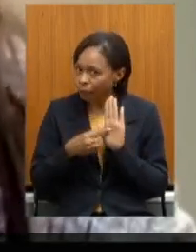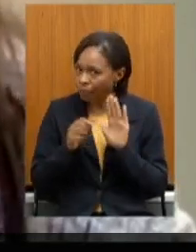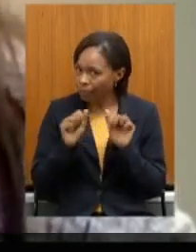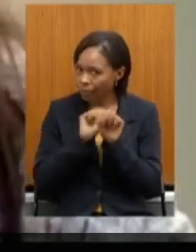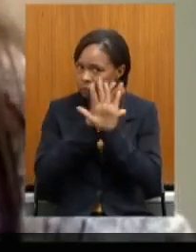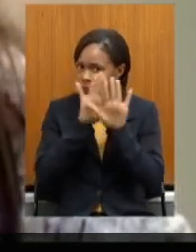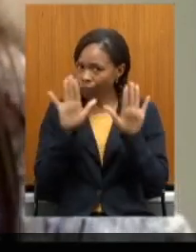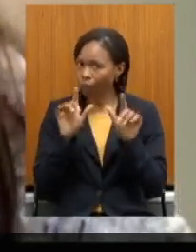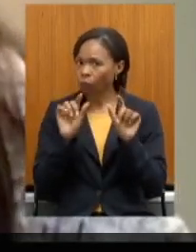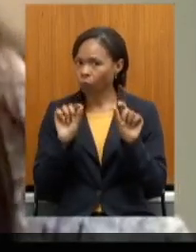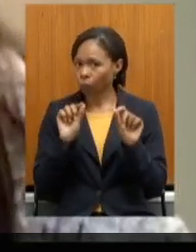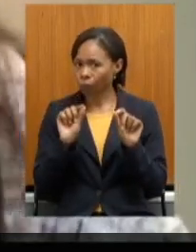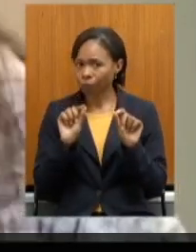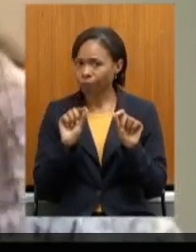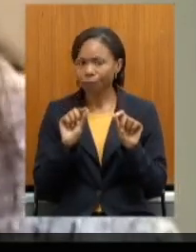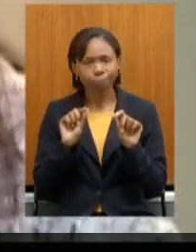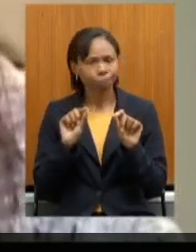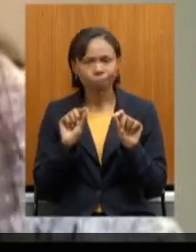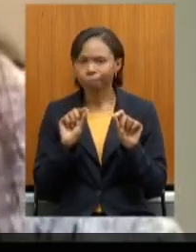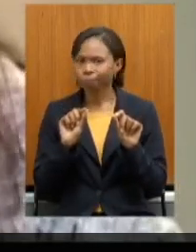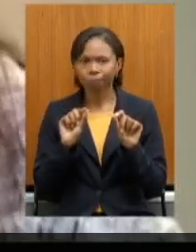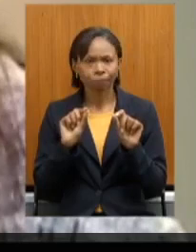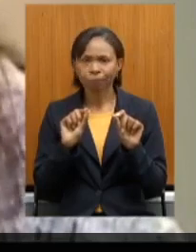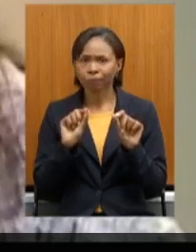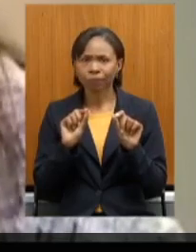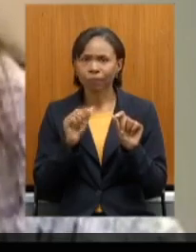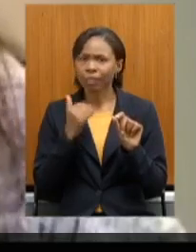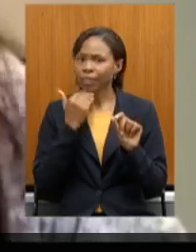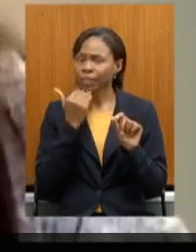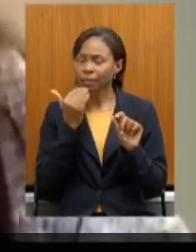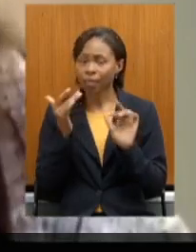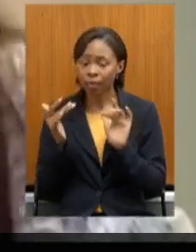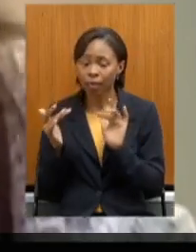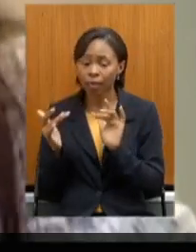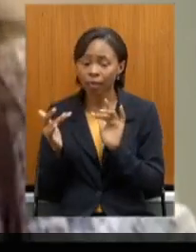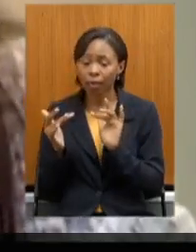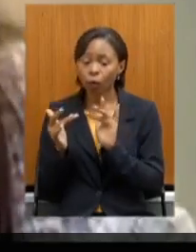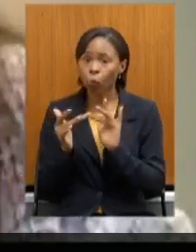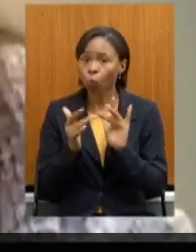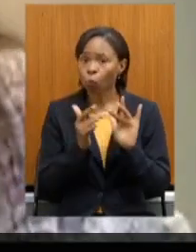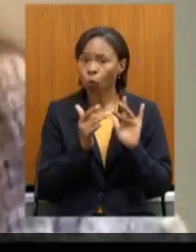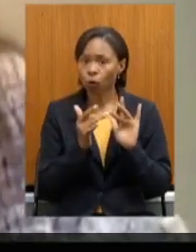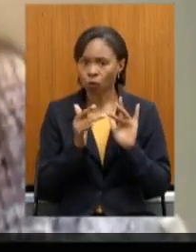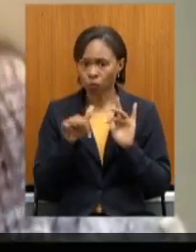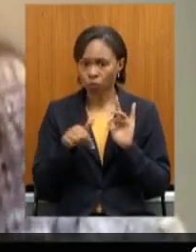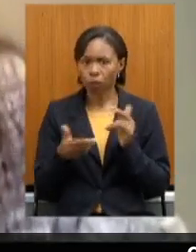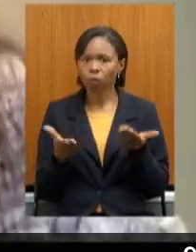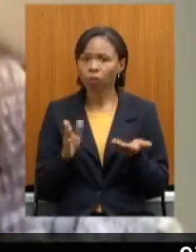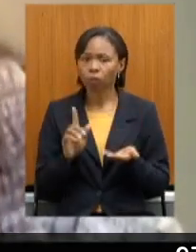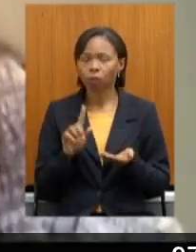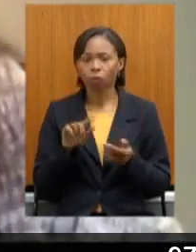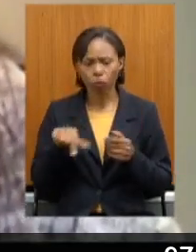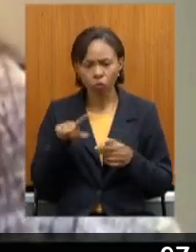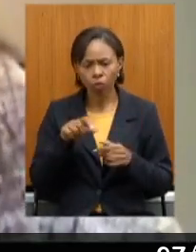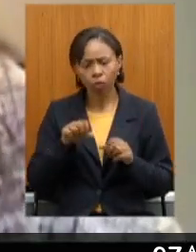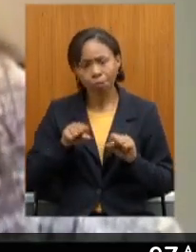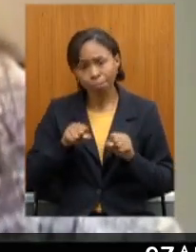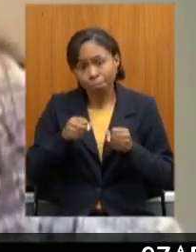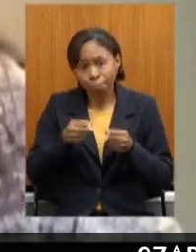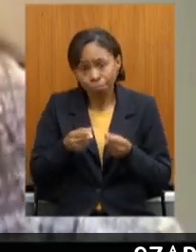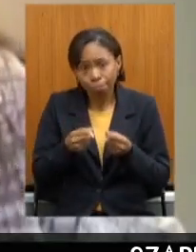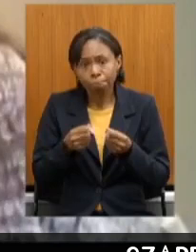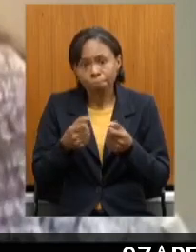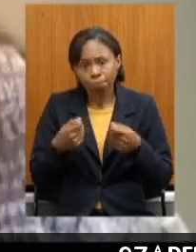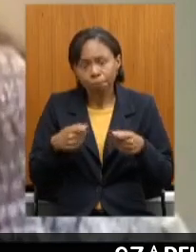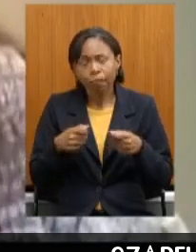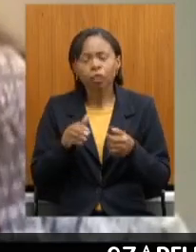nós ninguém contava com esse momento. E é ele que nós temos, então nós temos que enfrentá-lo do jeito que ele está. E